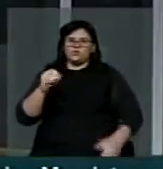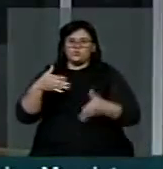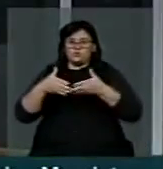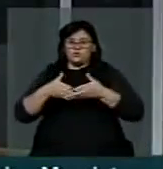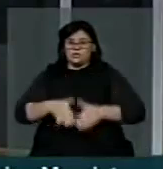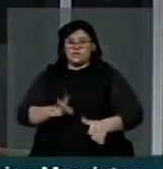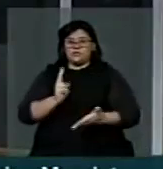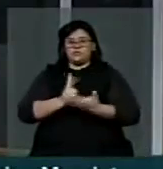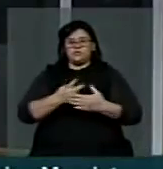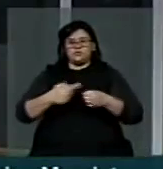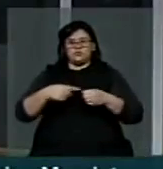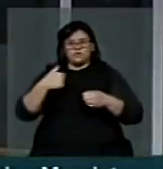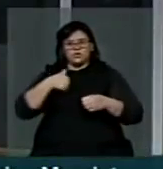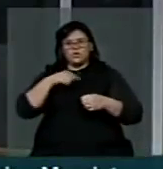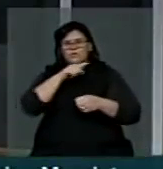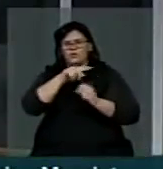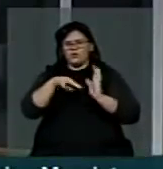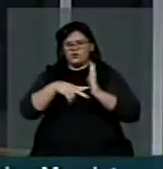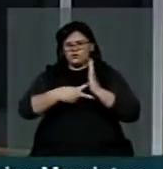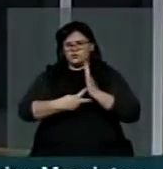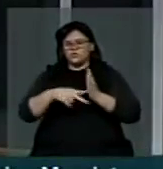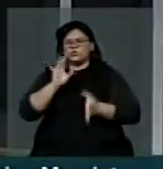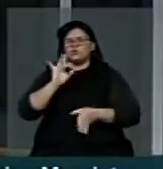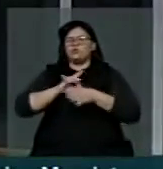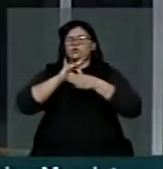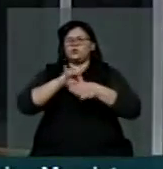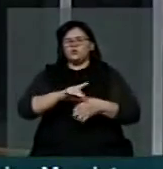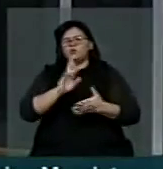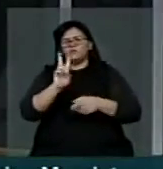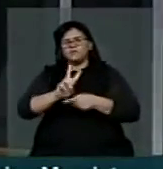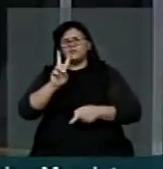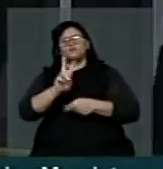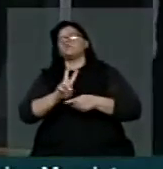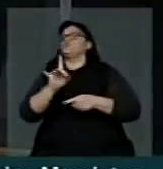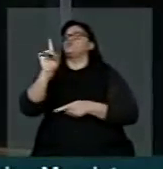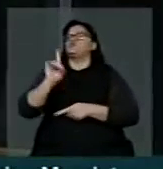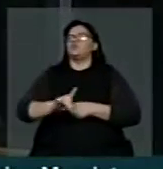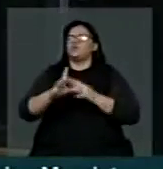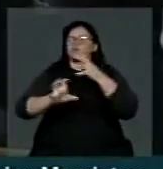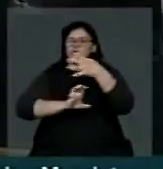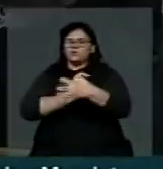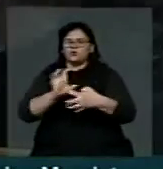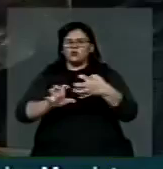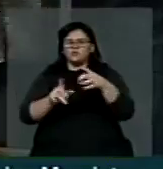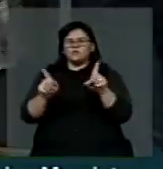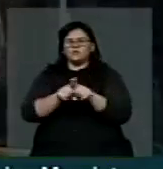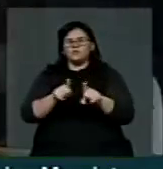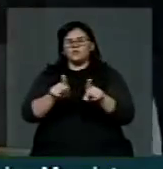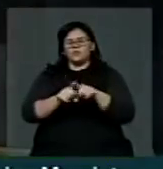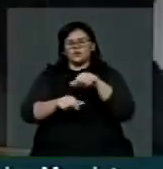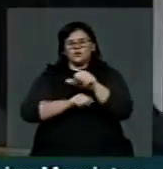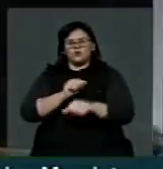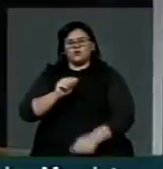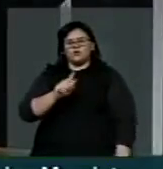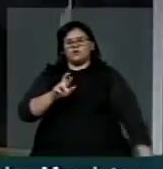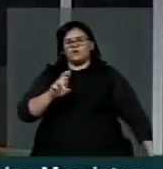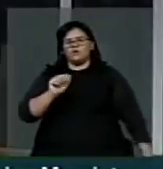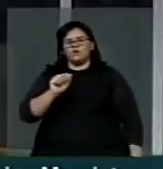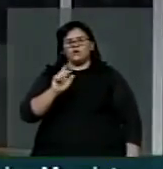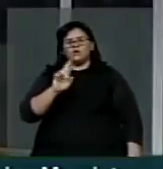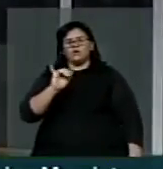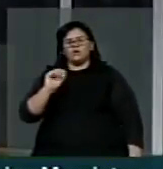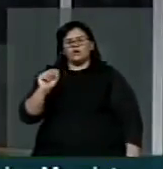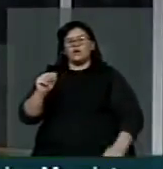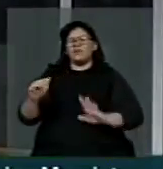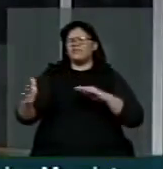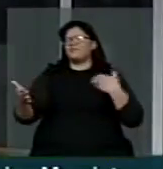sindical, defensor dos interesses dos trabalhadores, defensor do direito de greve e da reforma agrária, luta tão